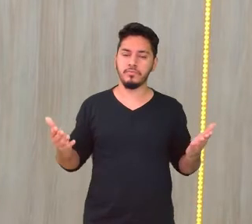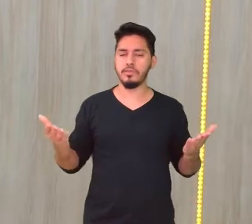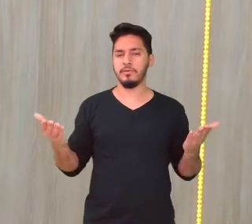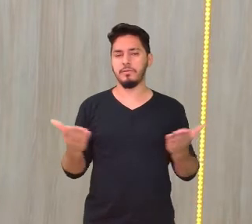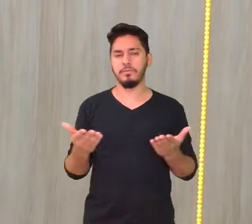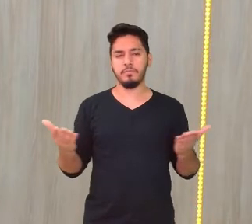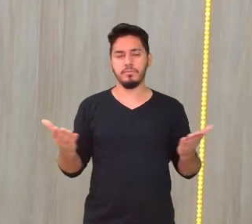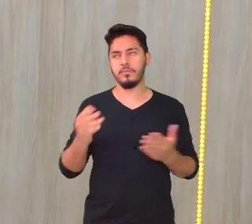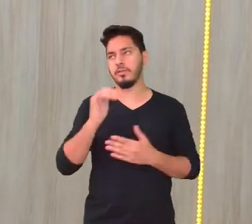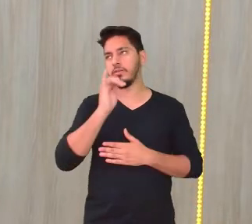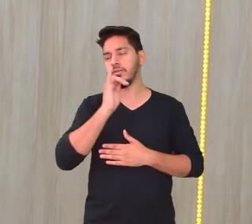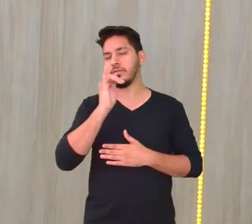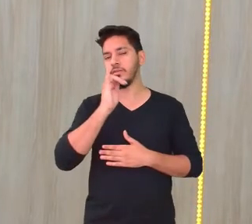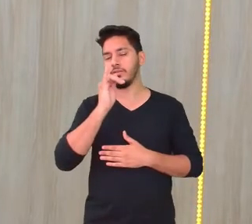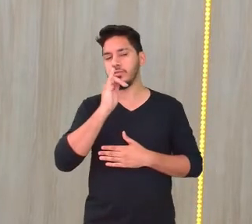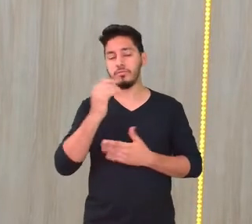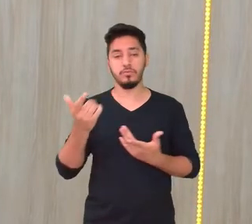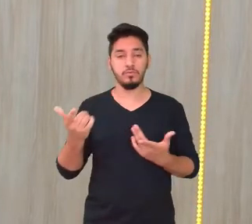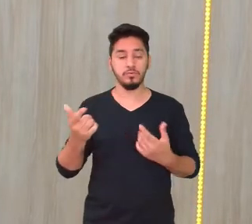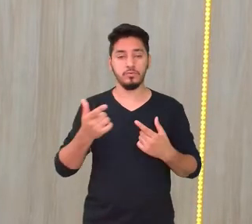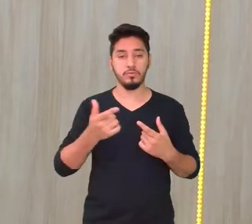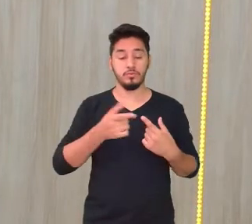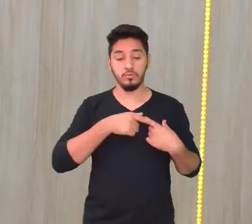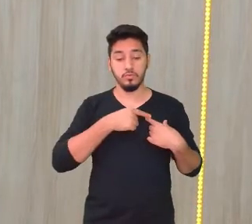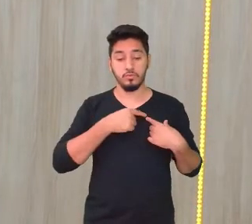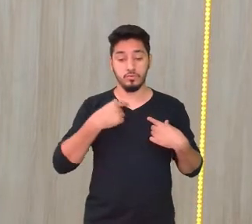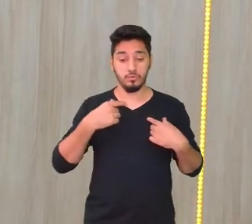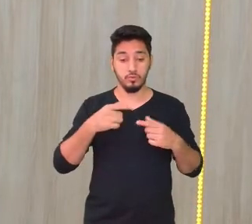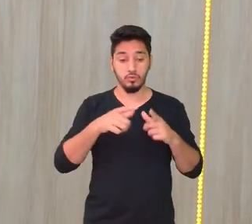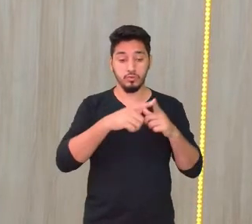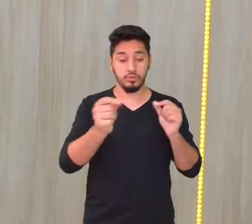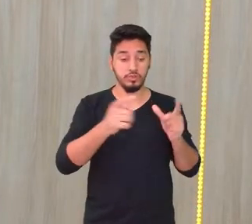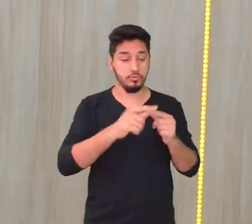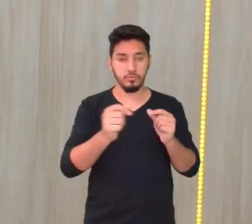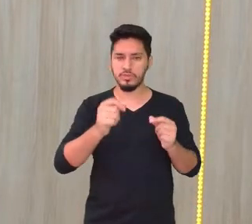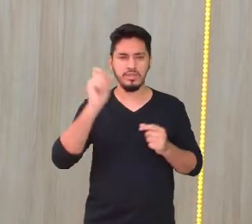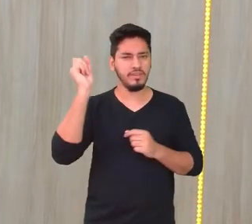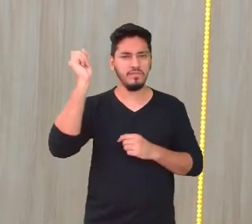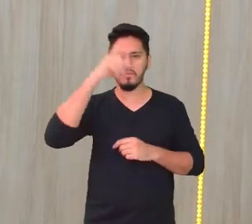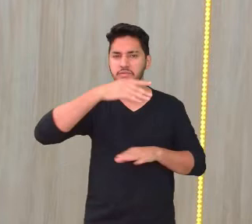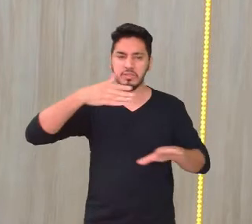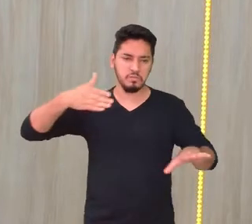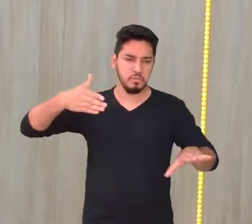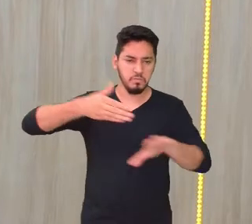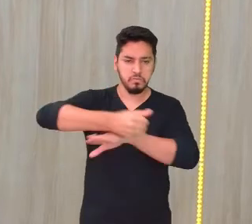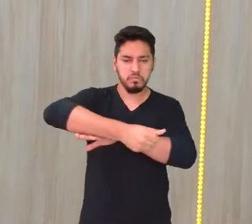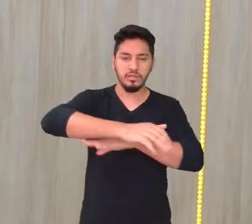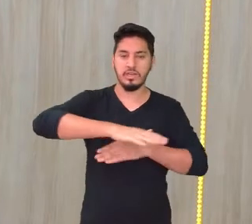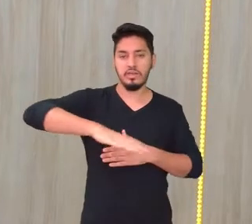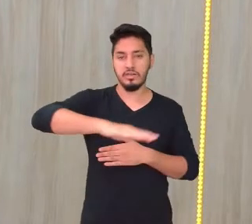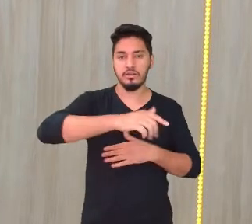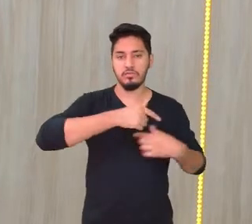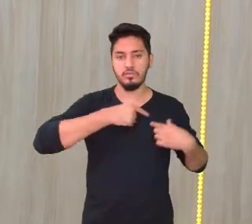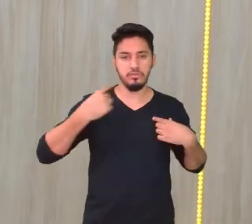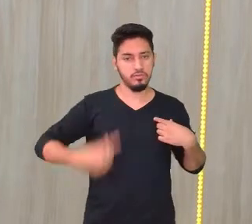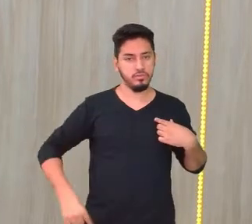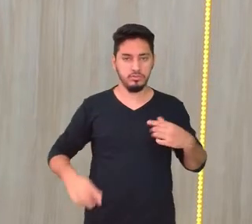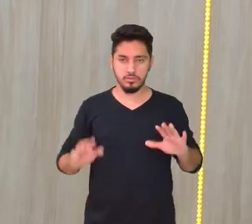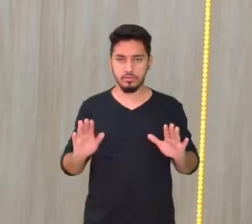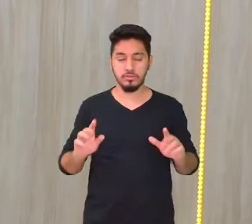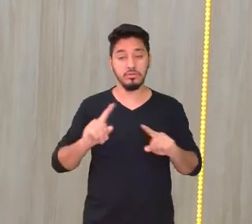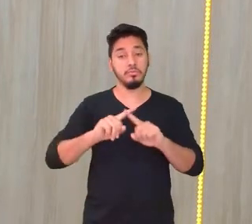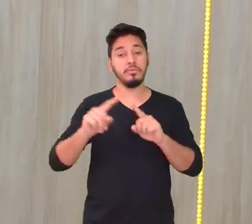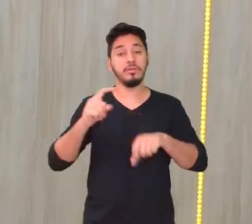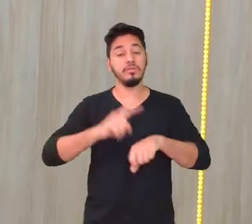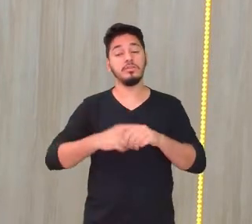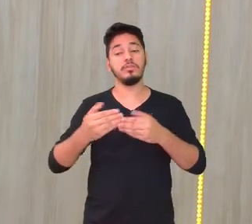hoje, por exemplo, o Japão teria extrema dificuldade, né, para invadir de novo esse território. Mas na